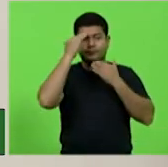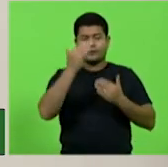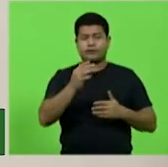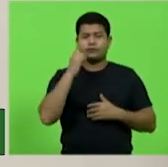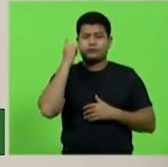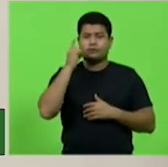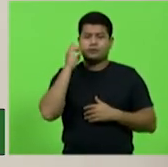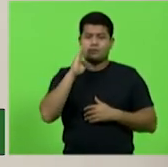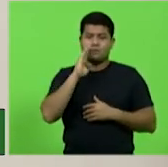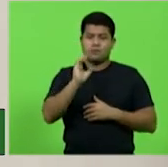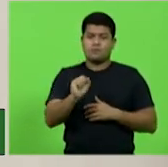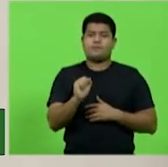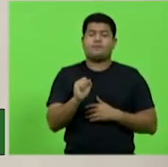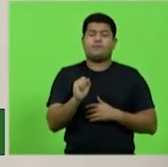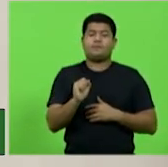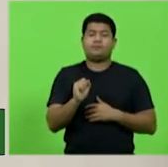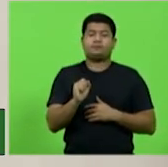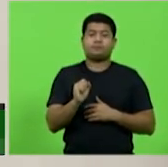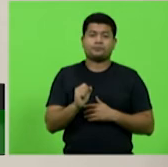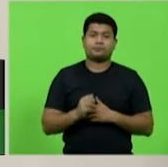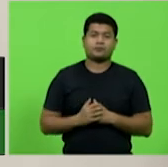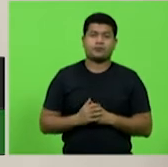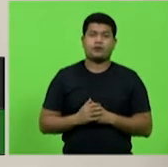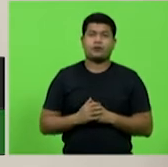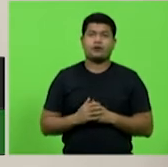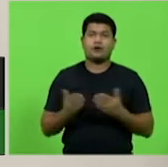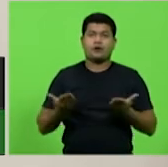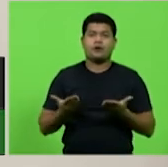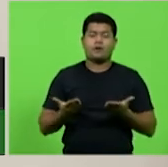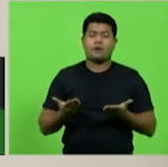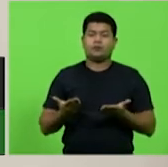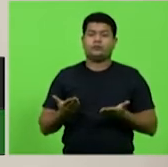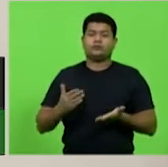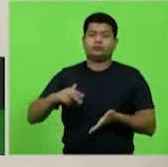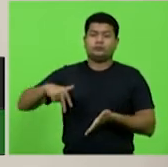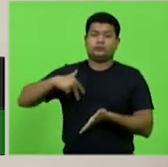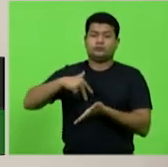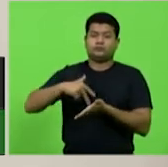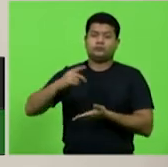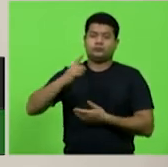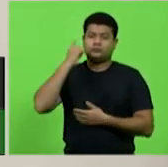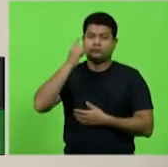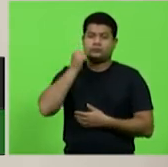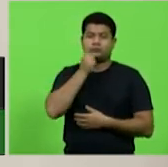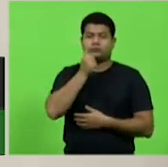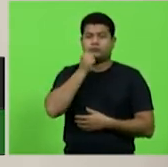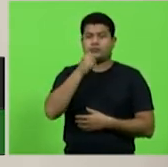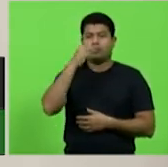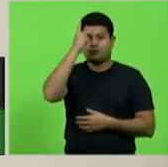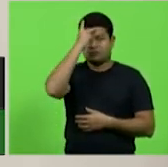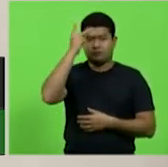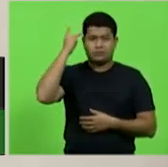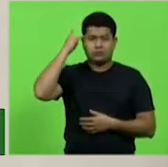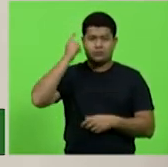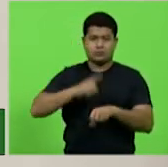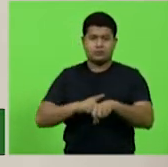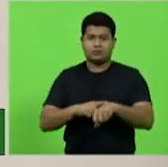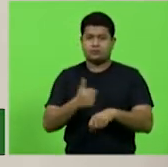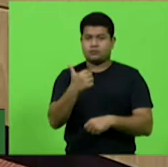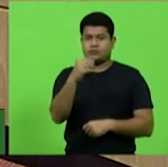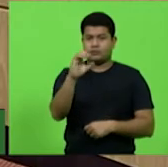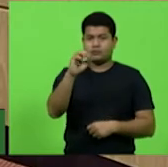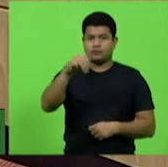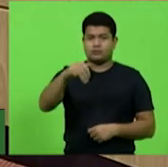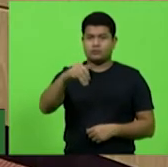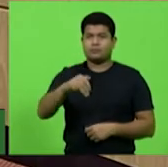Bruno Souza. E fará uso da palavra agora a deputada Paulinha. Vossa Excelência terá 10 minutos, deputado.